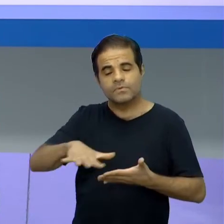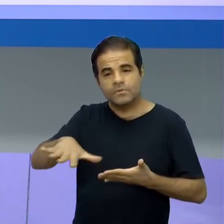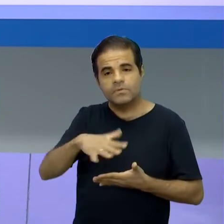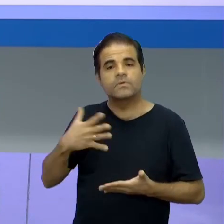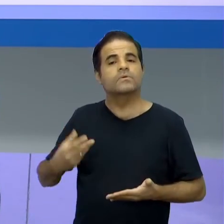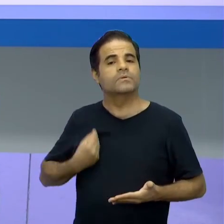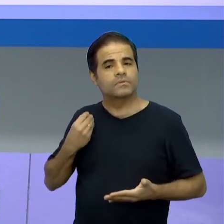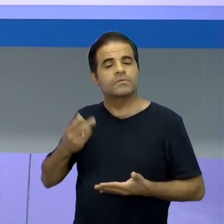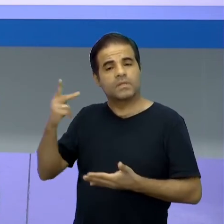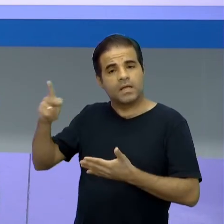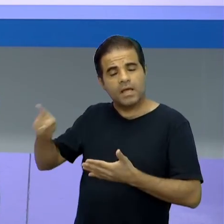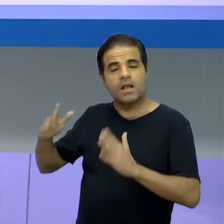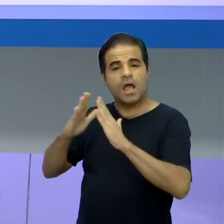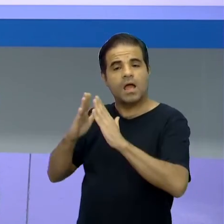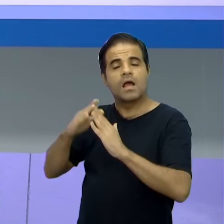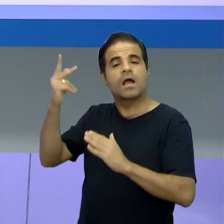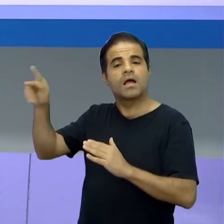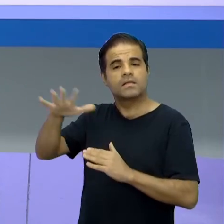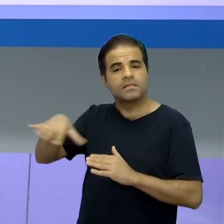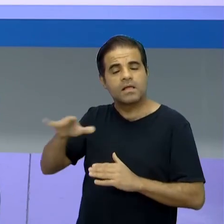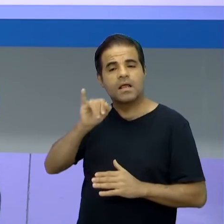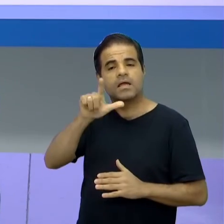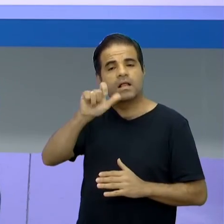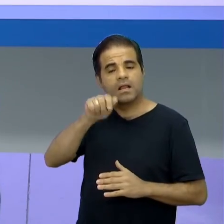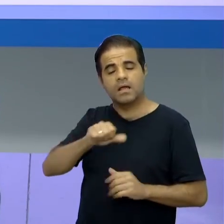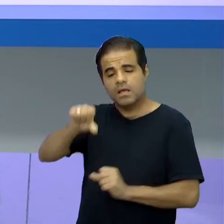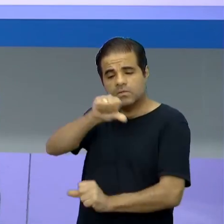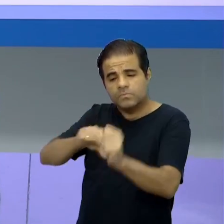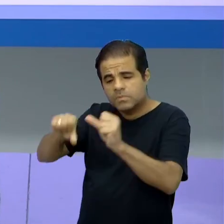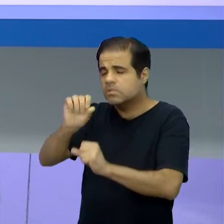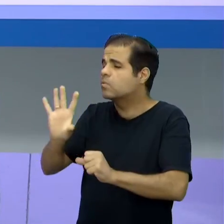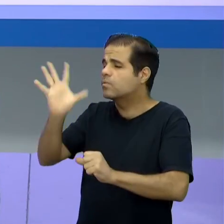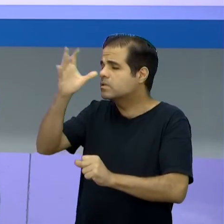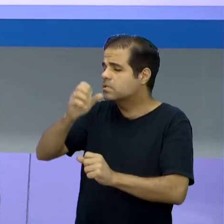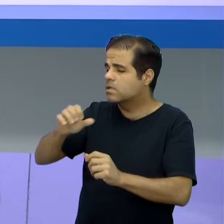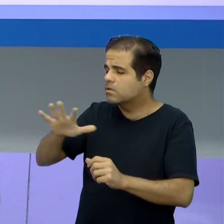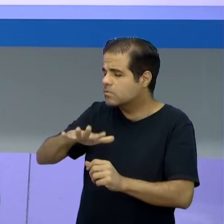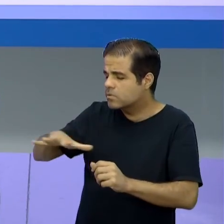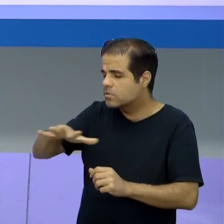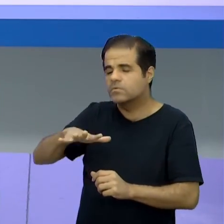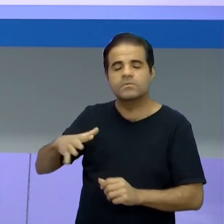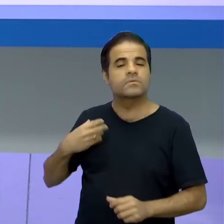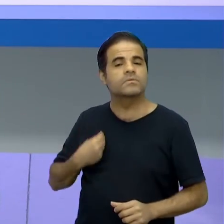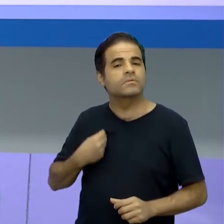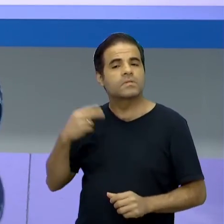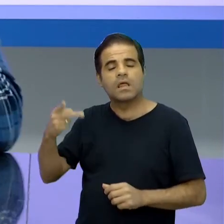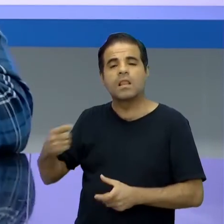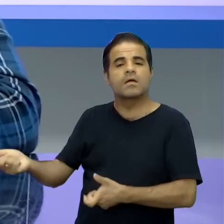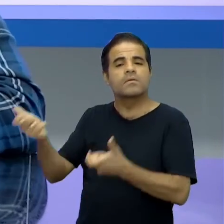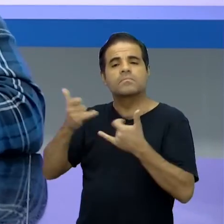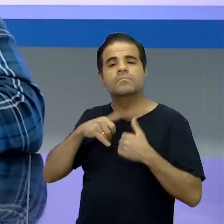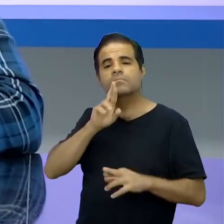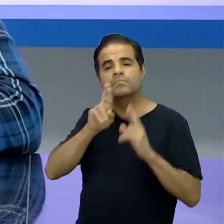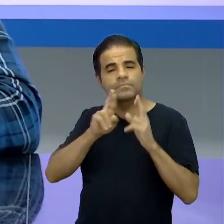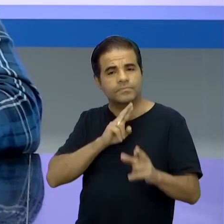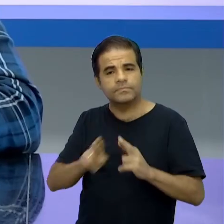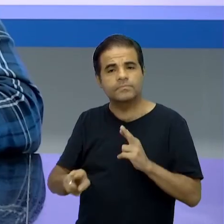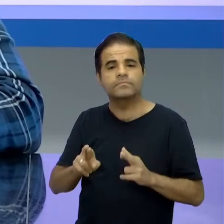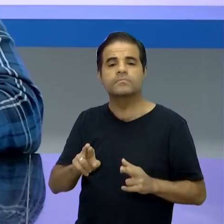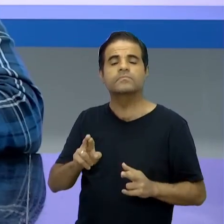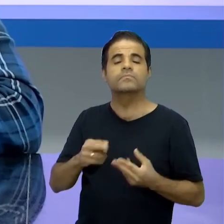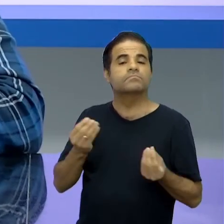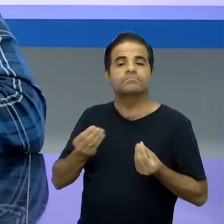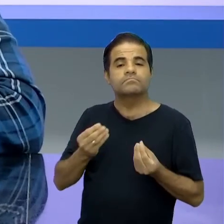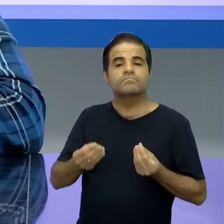de vivência dela, né? E as mudanças que ocorreram nesses espaços de vivência. E ela me respondeu, né, através